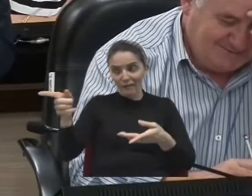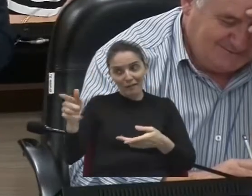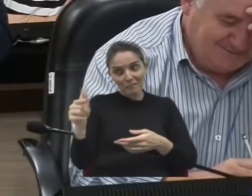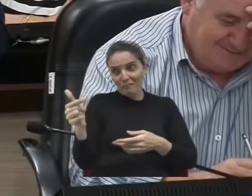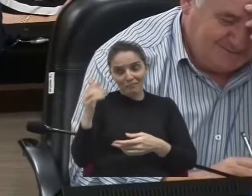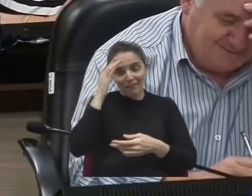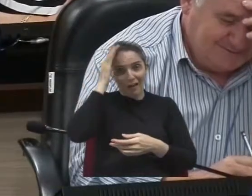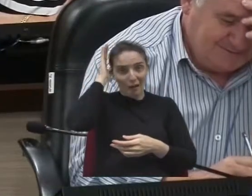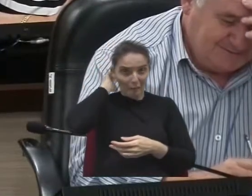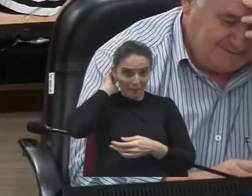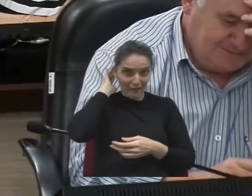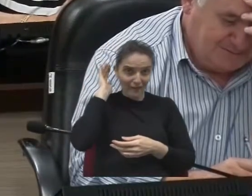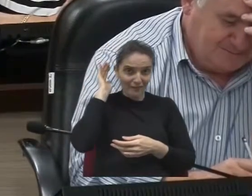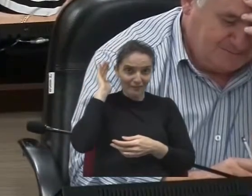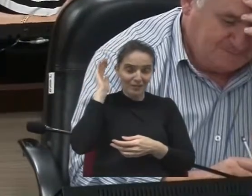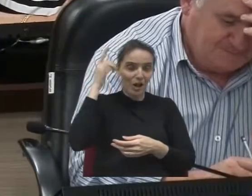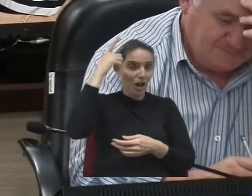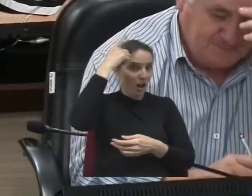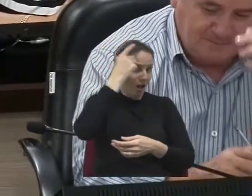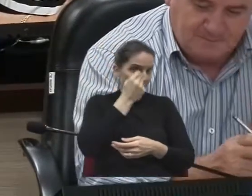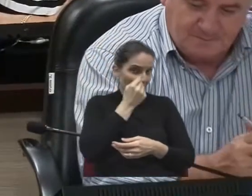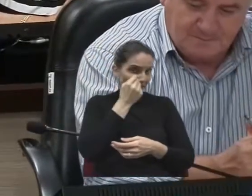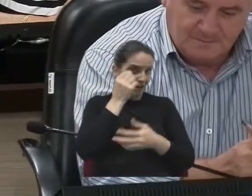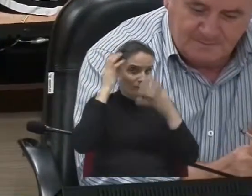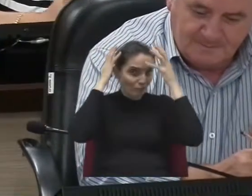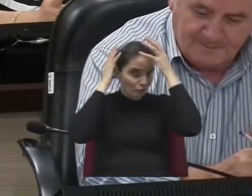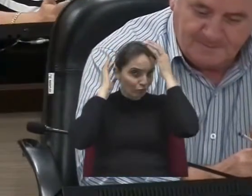tem que ser. Mas eu quero